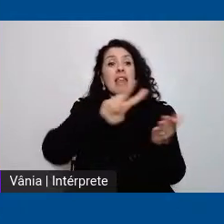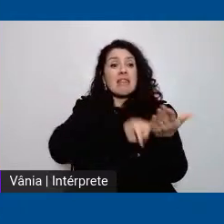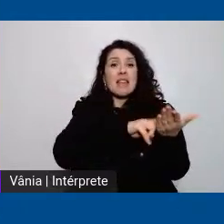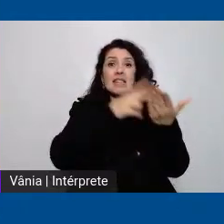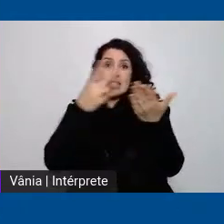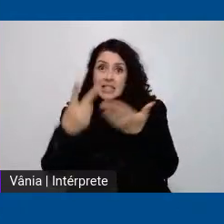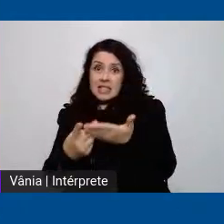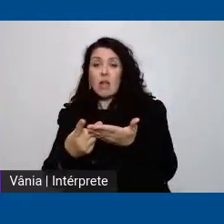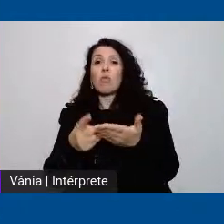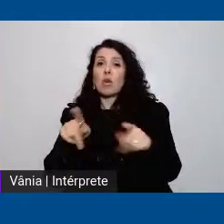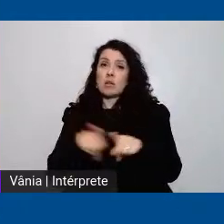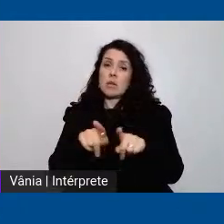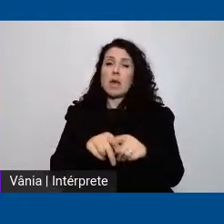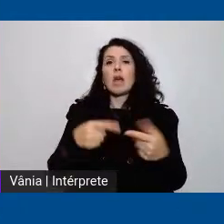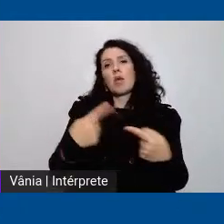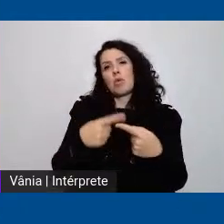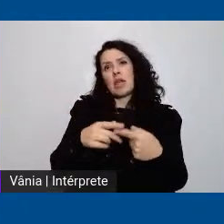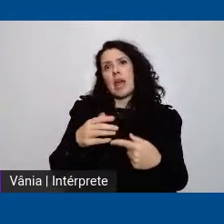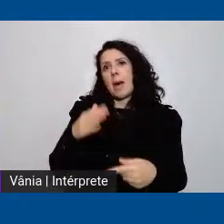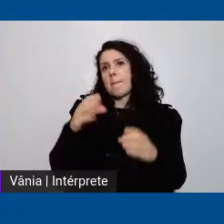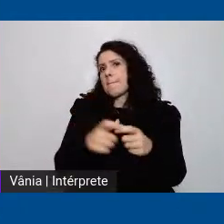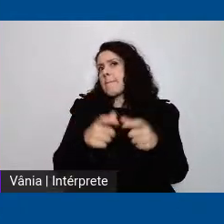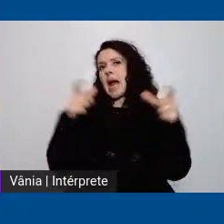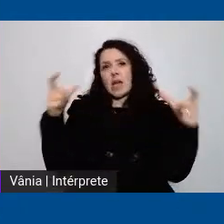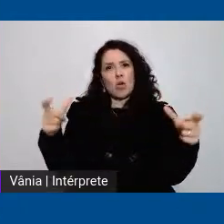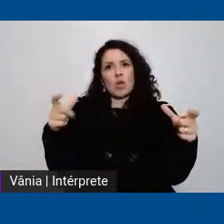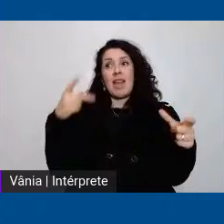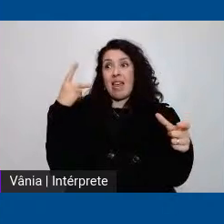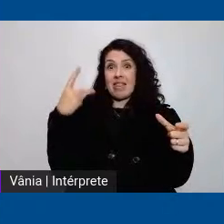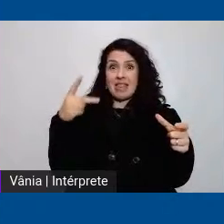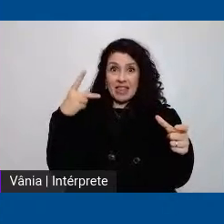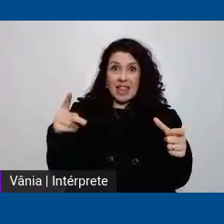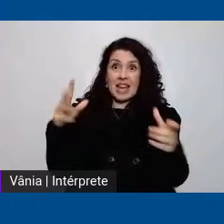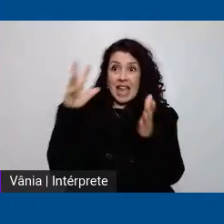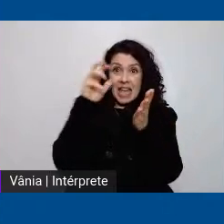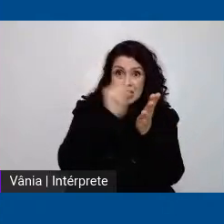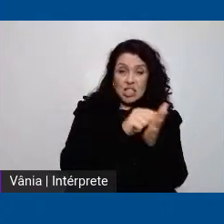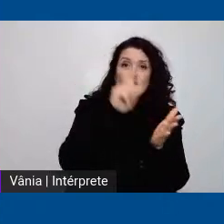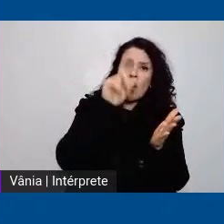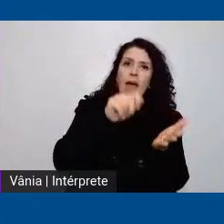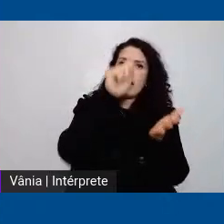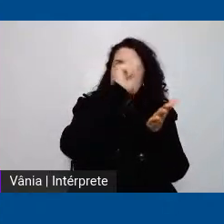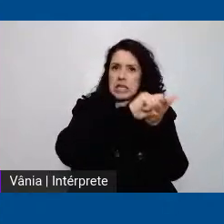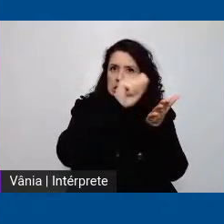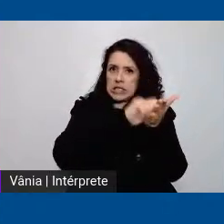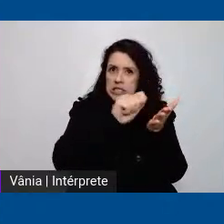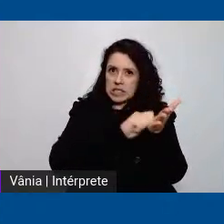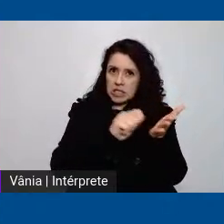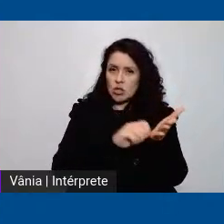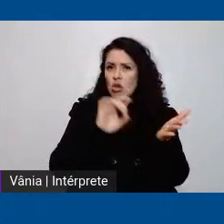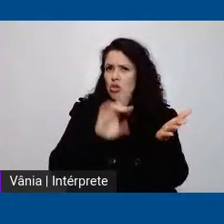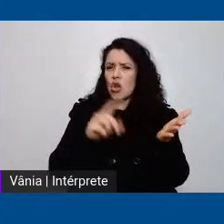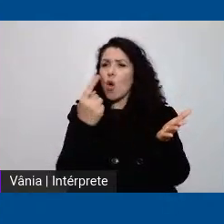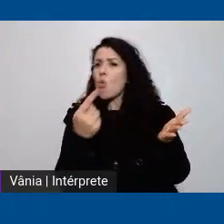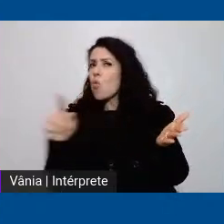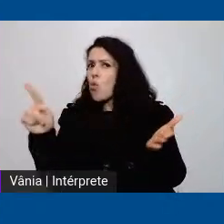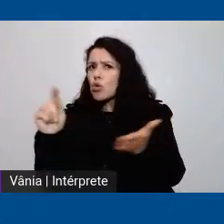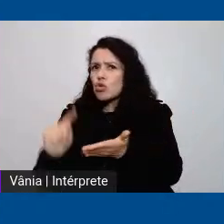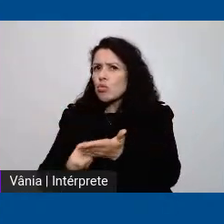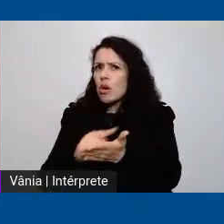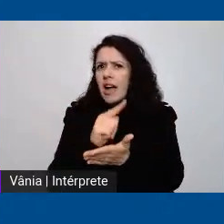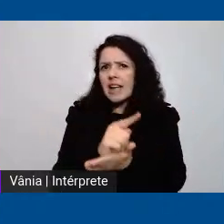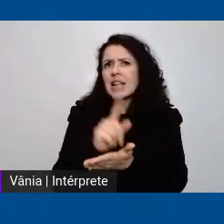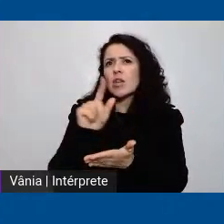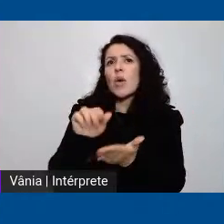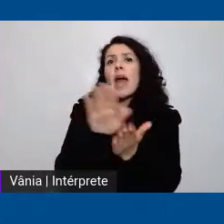Ferreis é manuscrita, né? São cadernos, só tem o último caderno, né? Um caderno, que é, na verdade, não é um caderno, é o